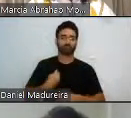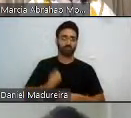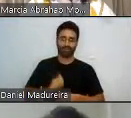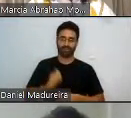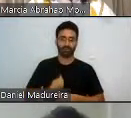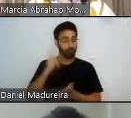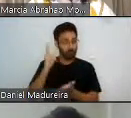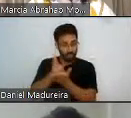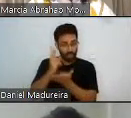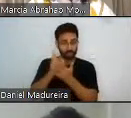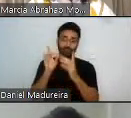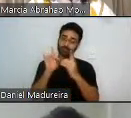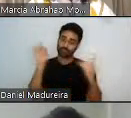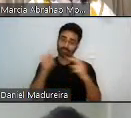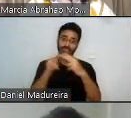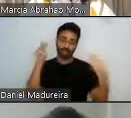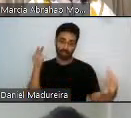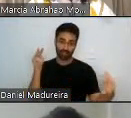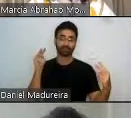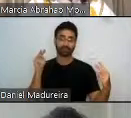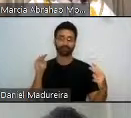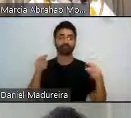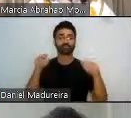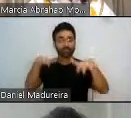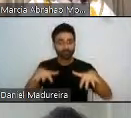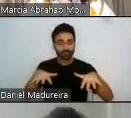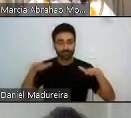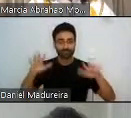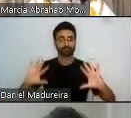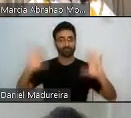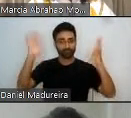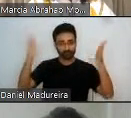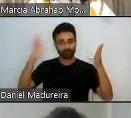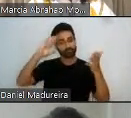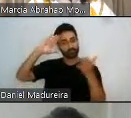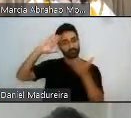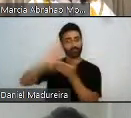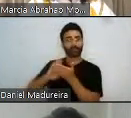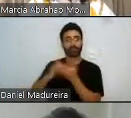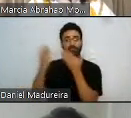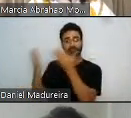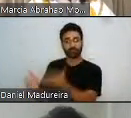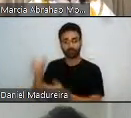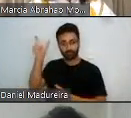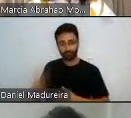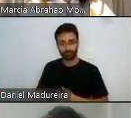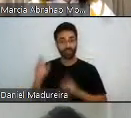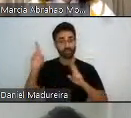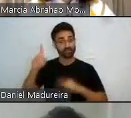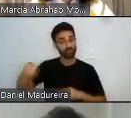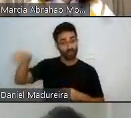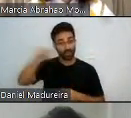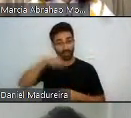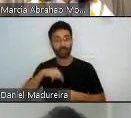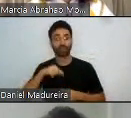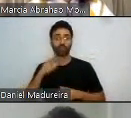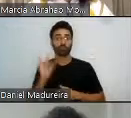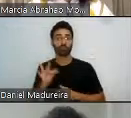second celebration, this time in person. Congratulations, Noam, and congratulations, dear colleagues in